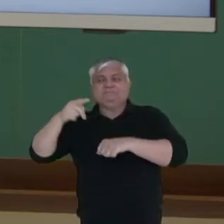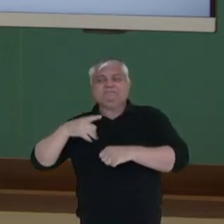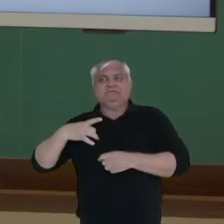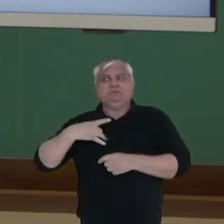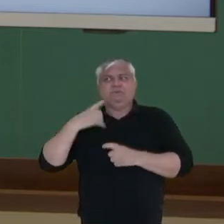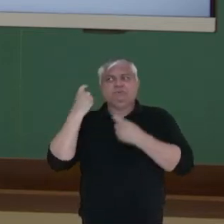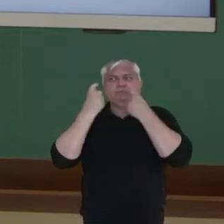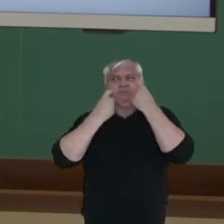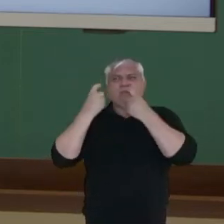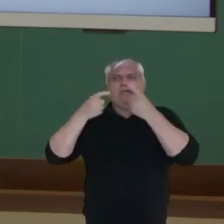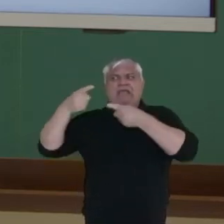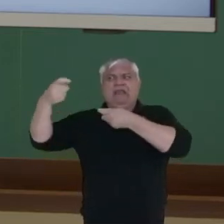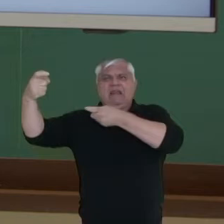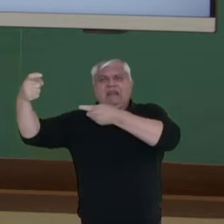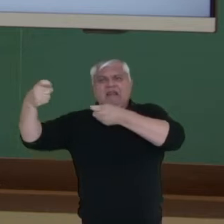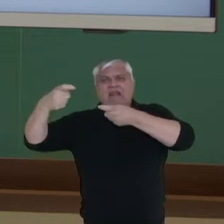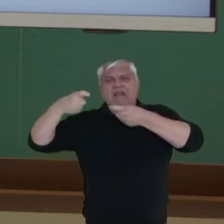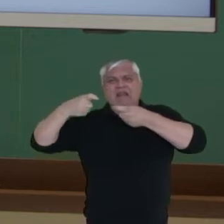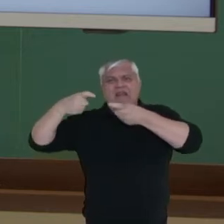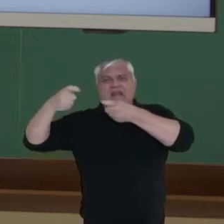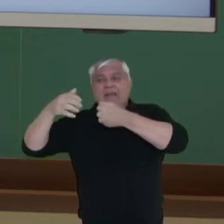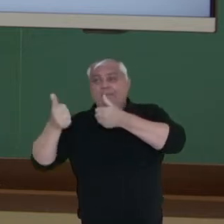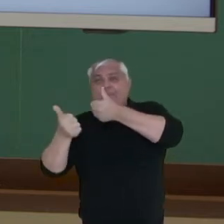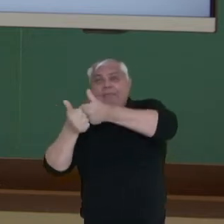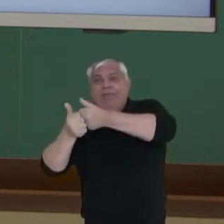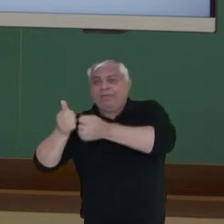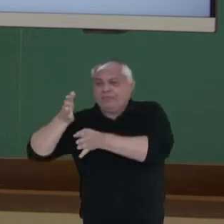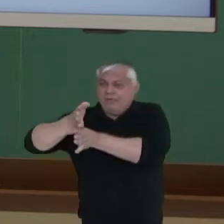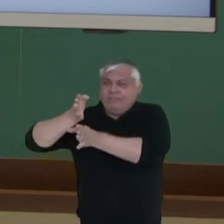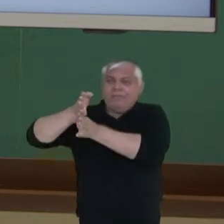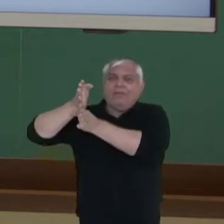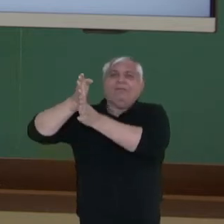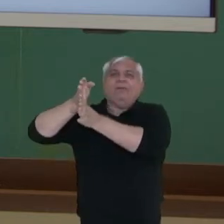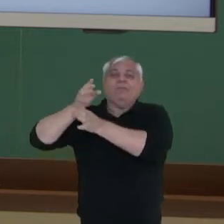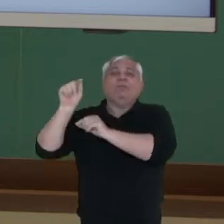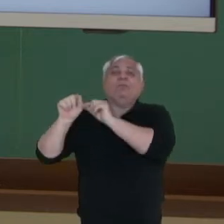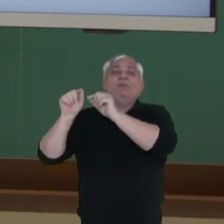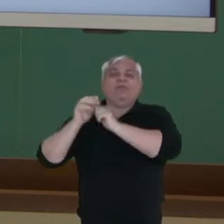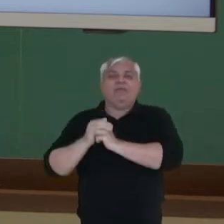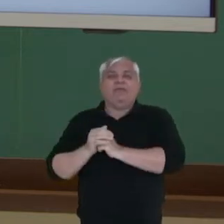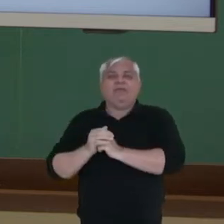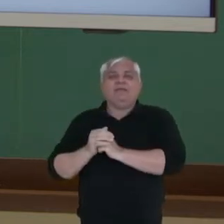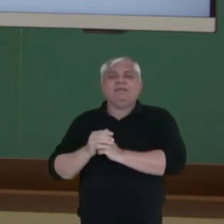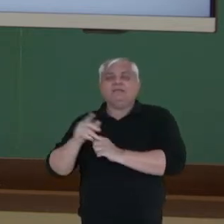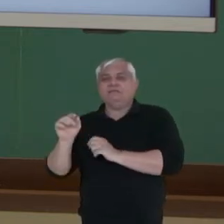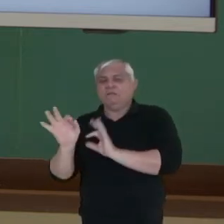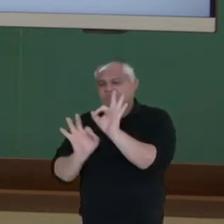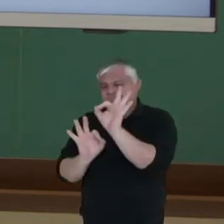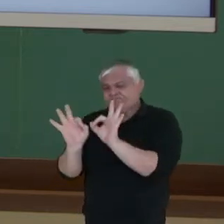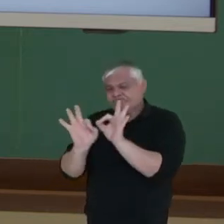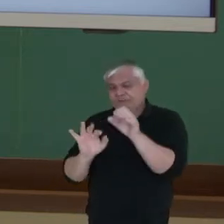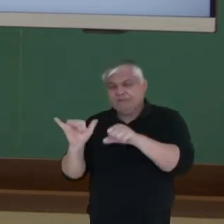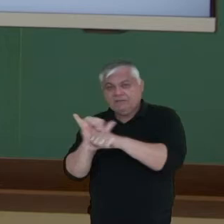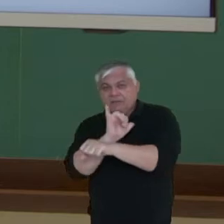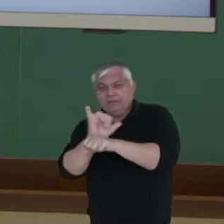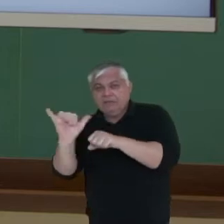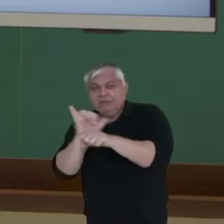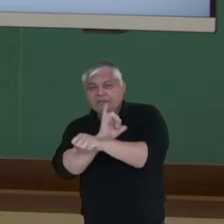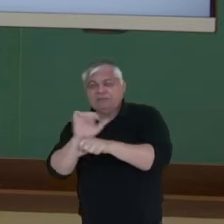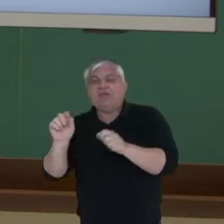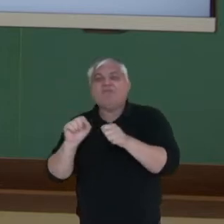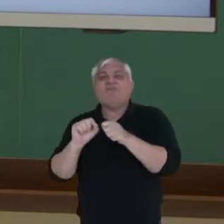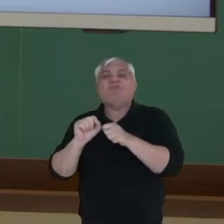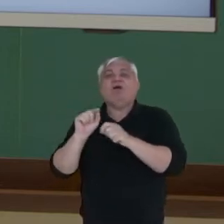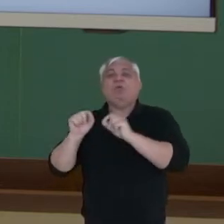guerra em sua fronteira, arma essa região nos últimos anos, colocando